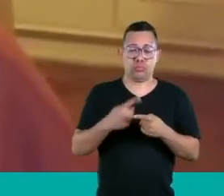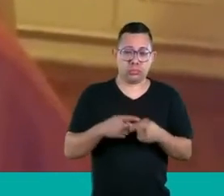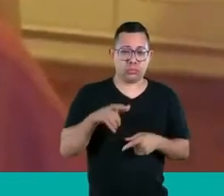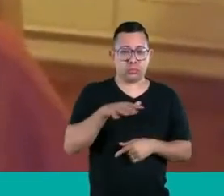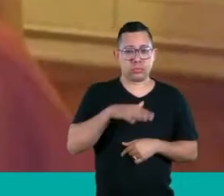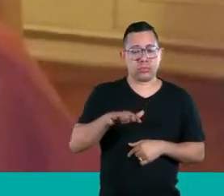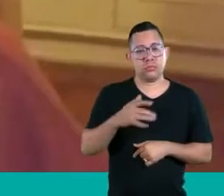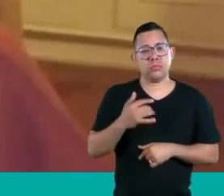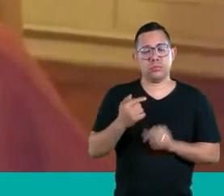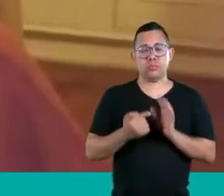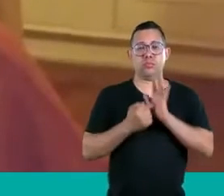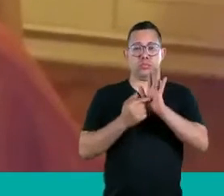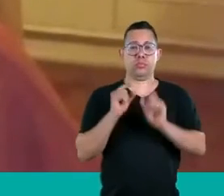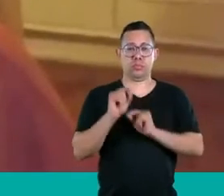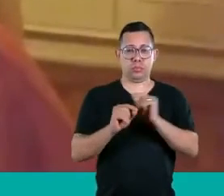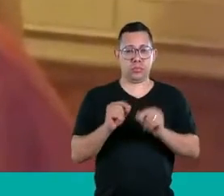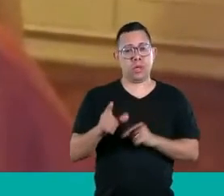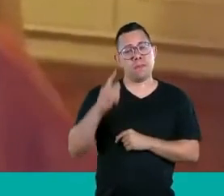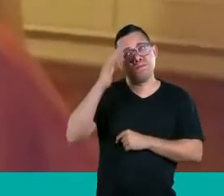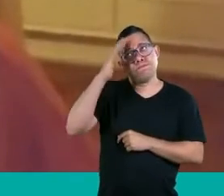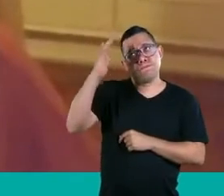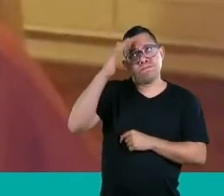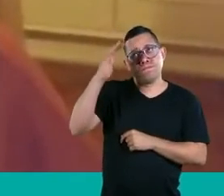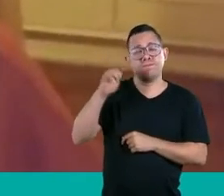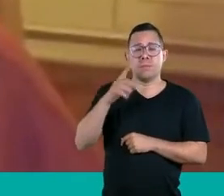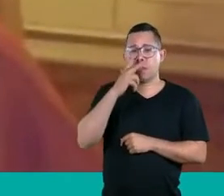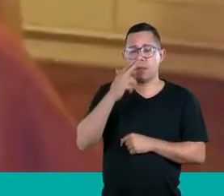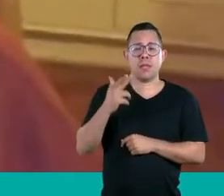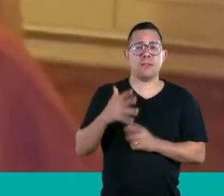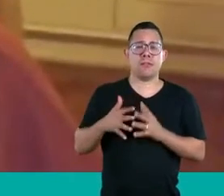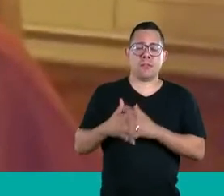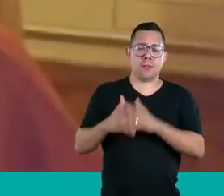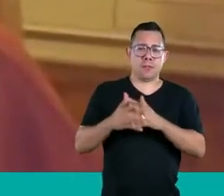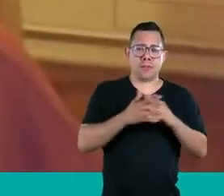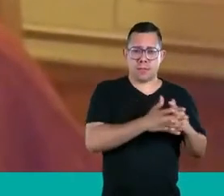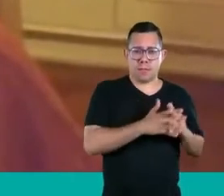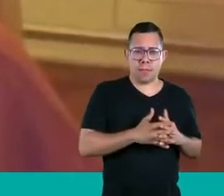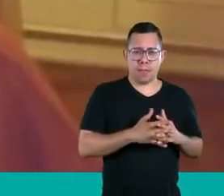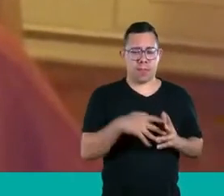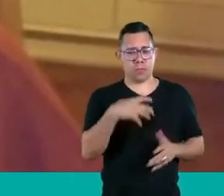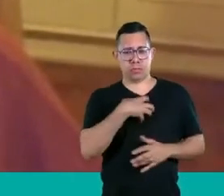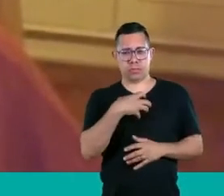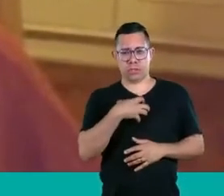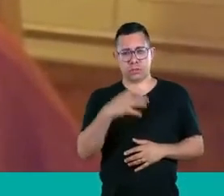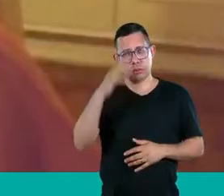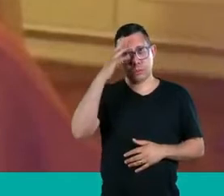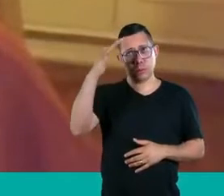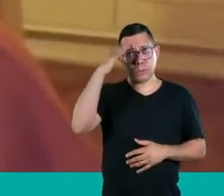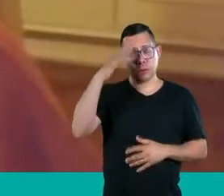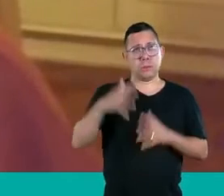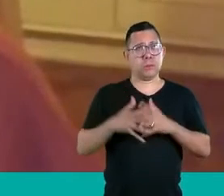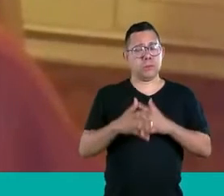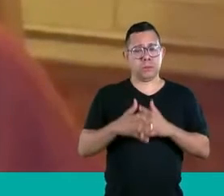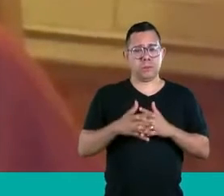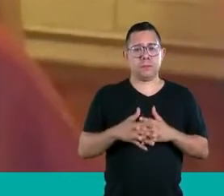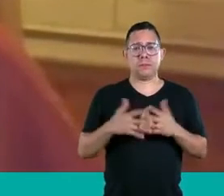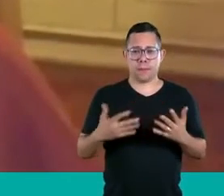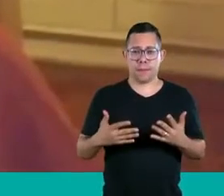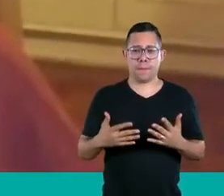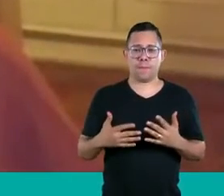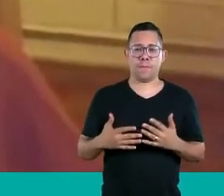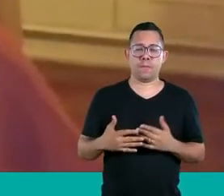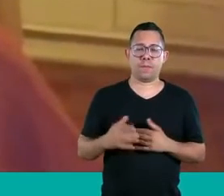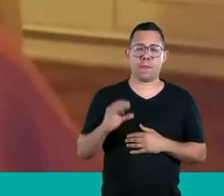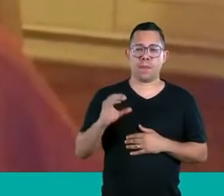mostrava um pensador complexo desde muito jovem, e isso